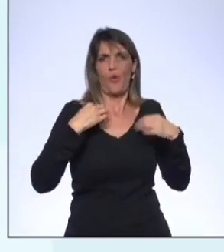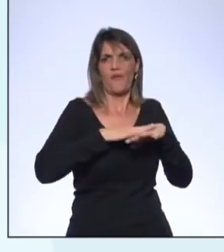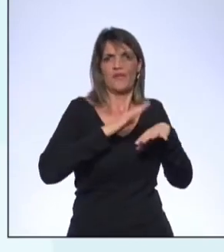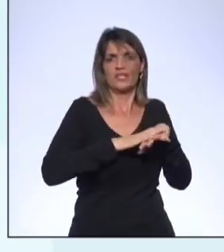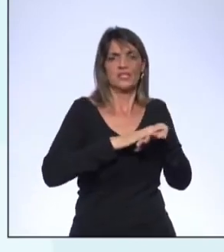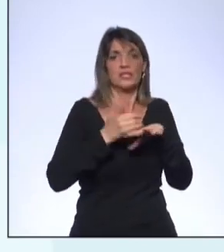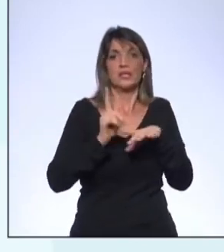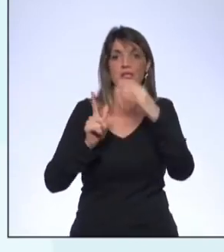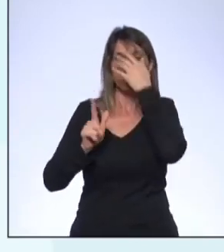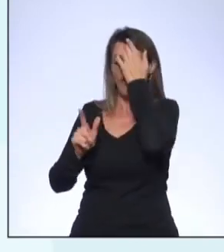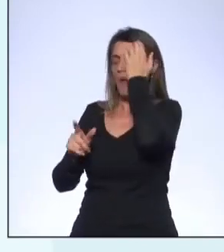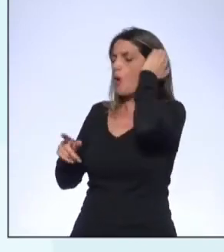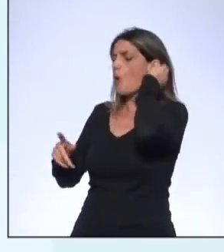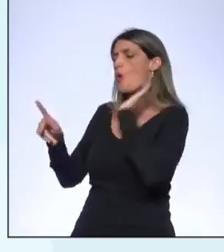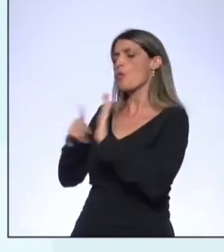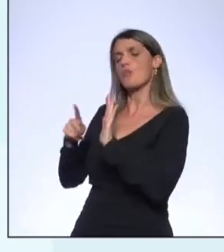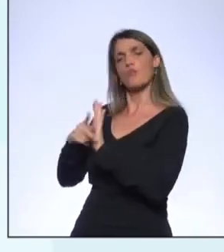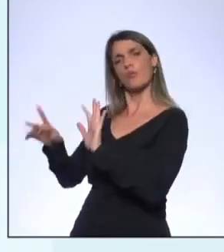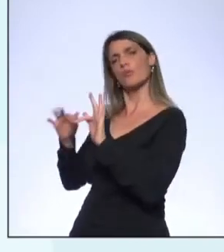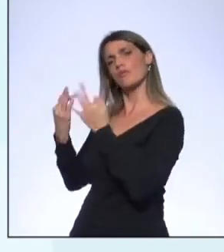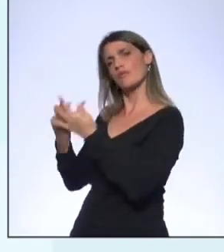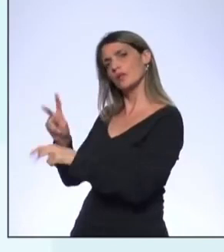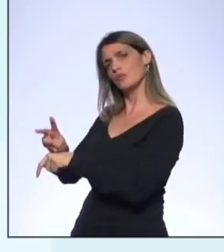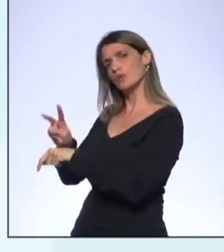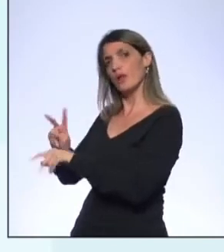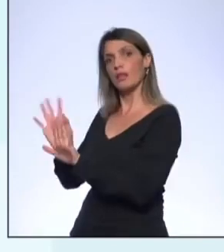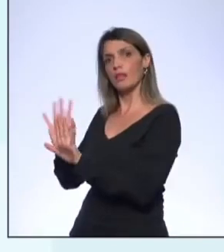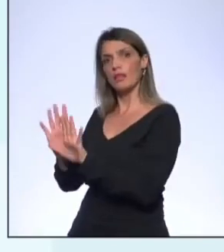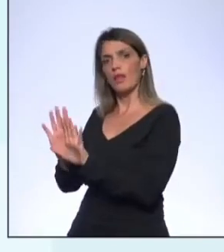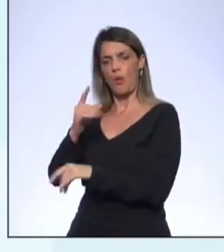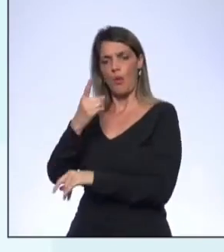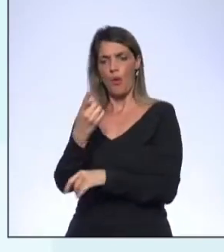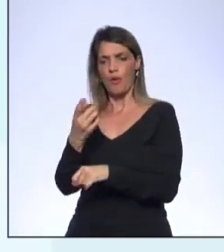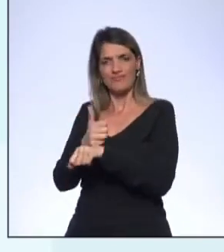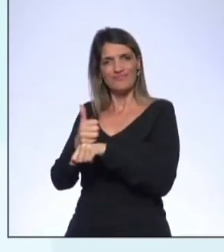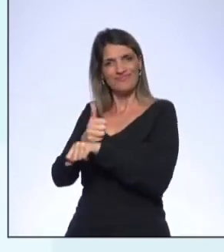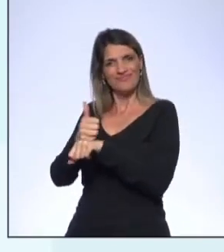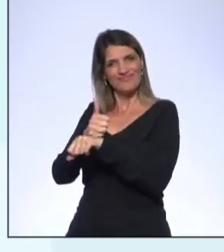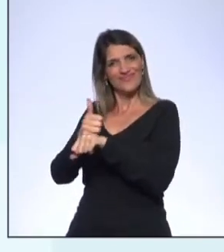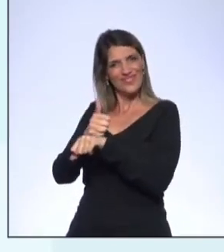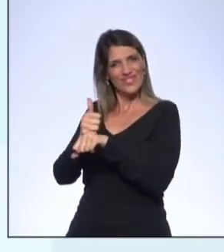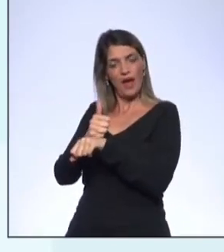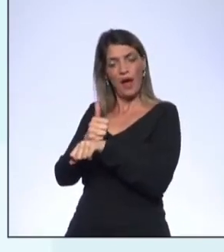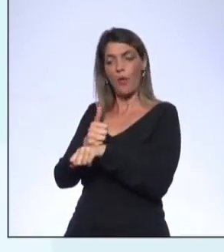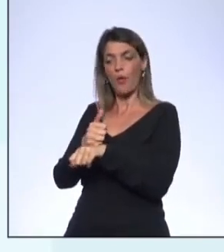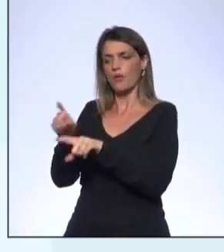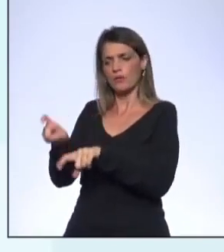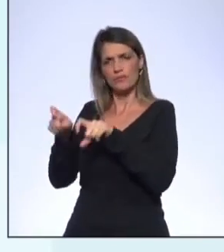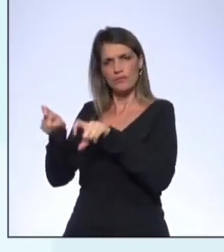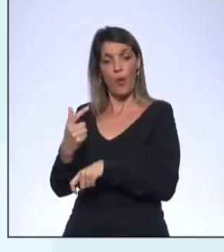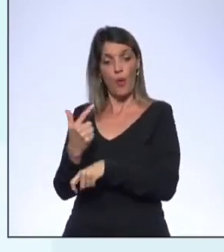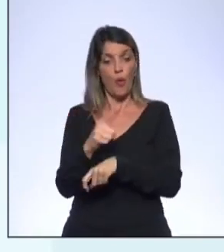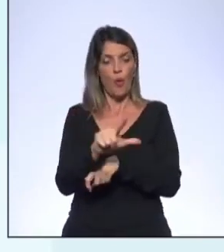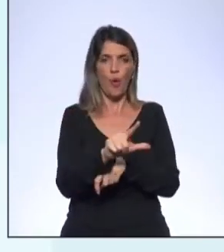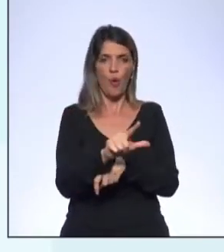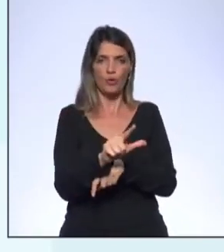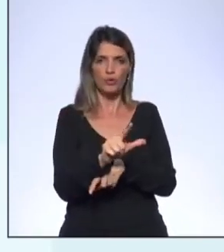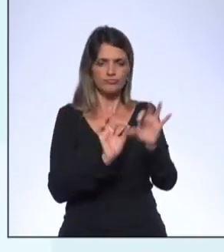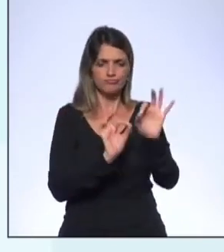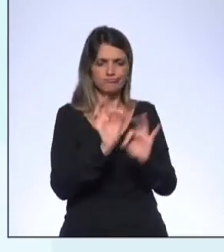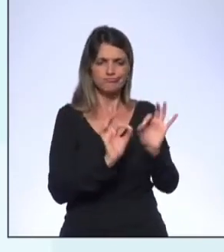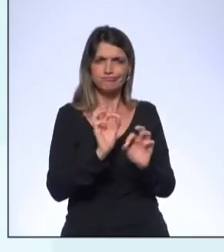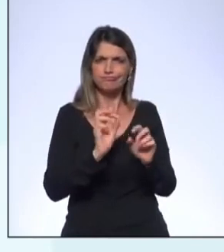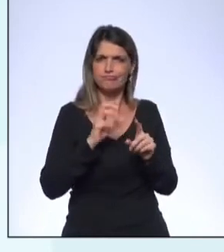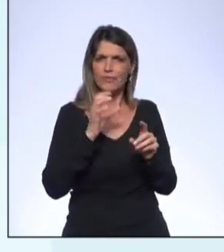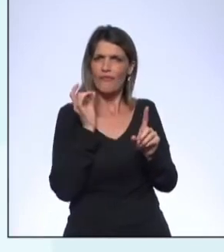família, eles começaram a se especializar, ou seja, um é agricultor, o outro é ferreiro, o outro é tecelão. E